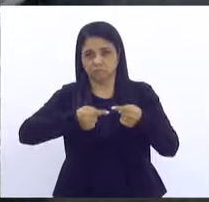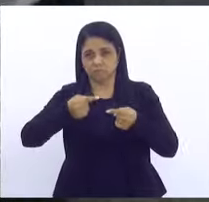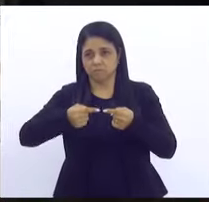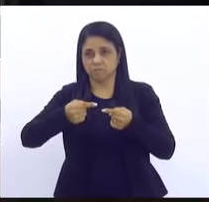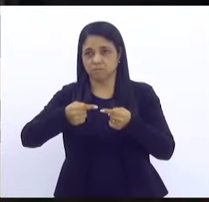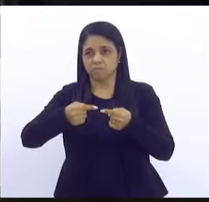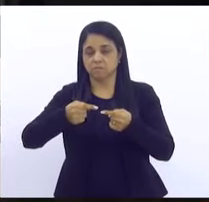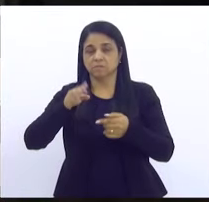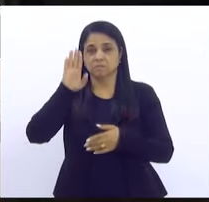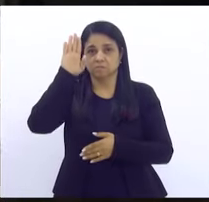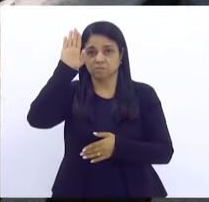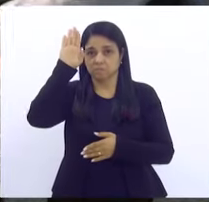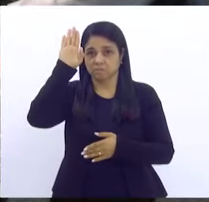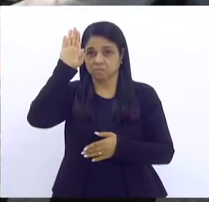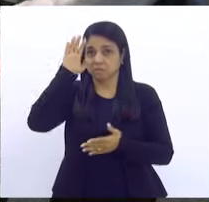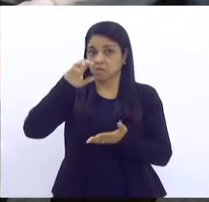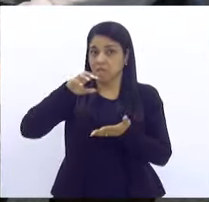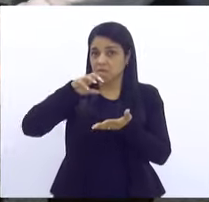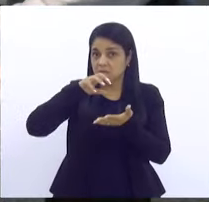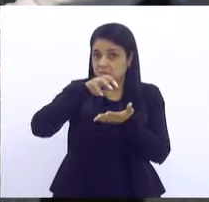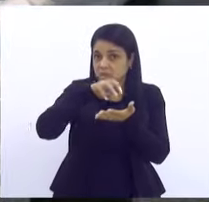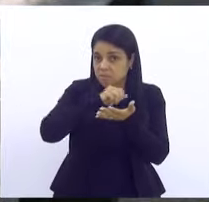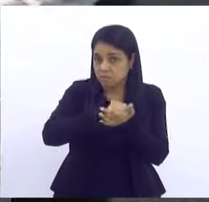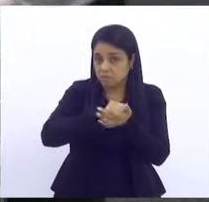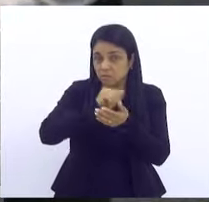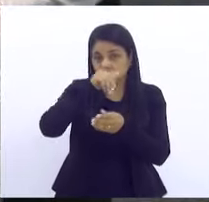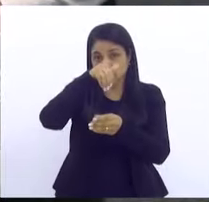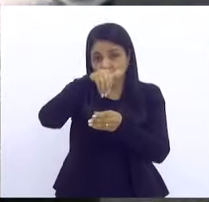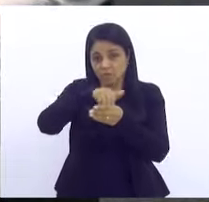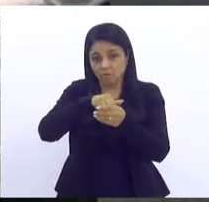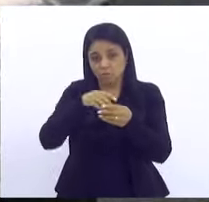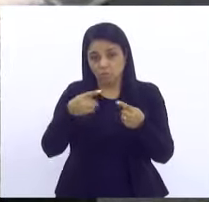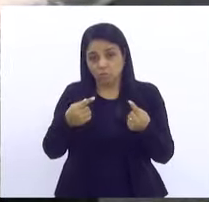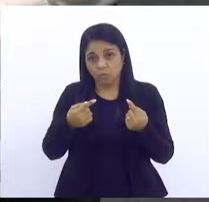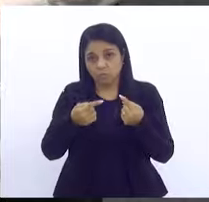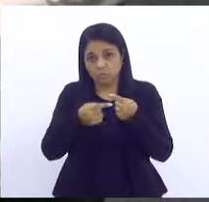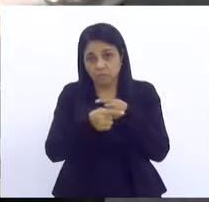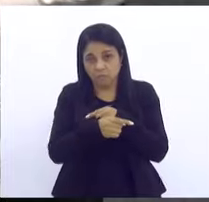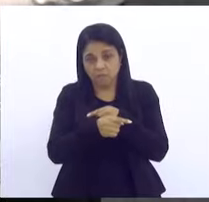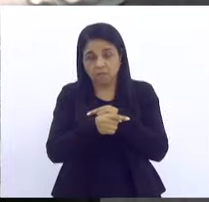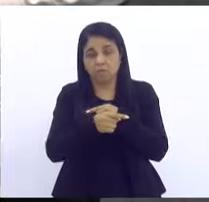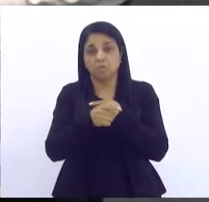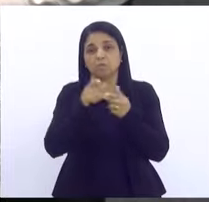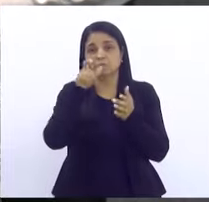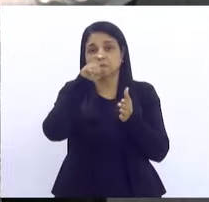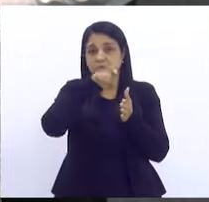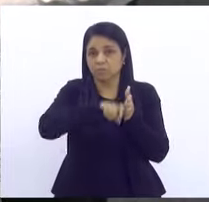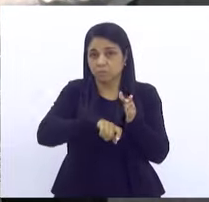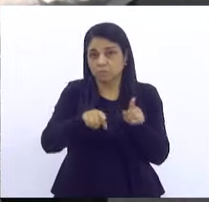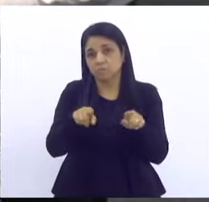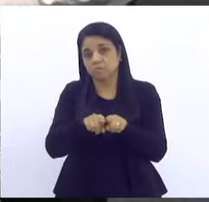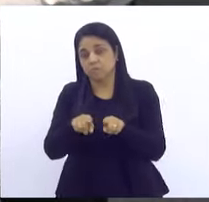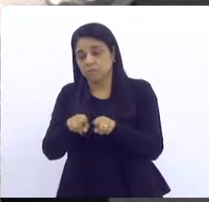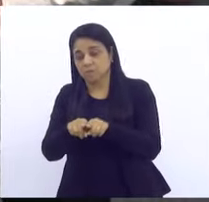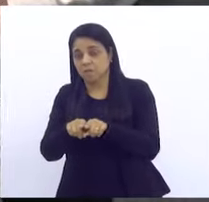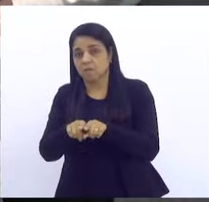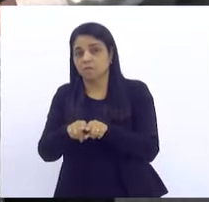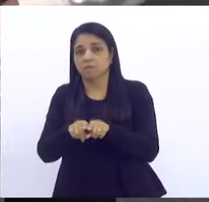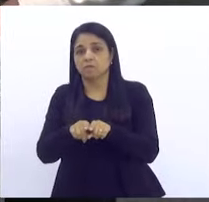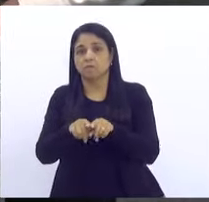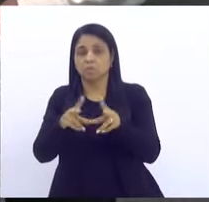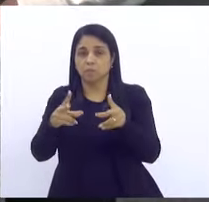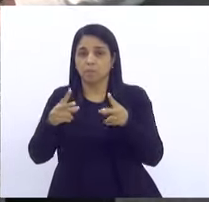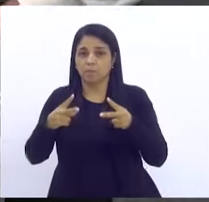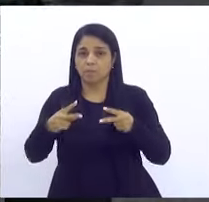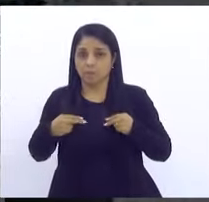deputado, registrando meu voto contrário, tanto da tributação, também no